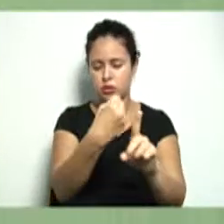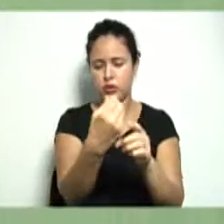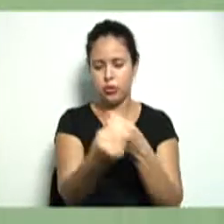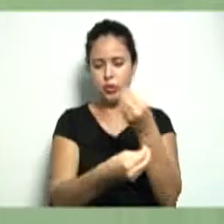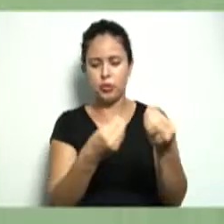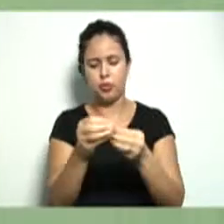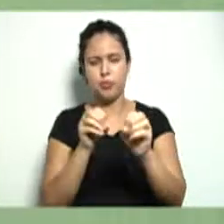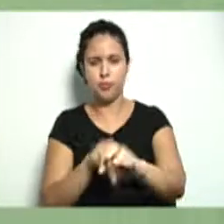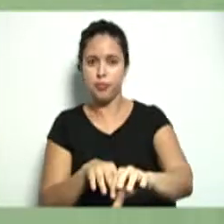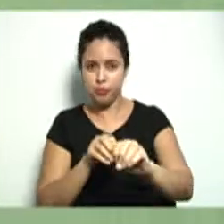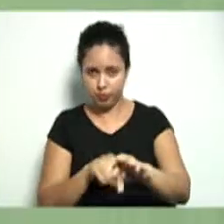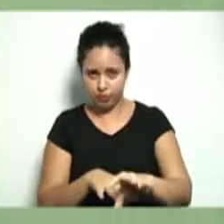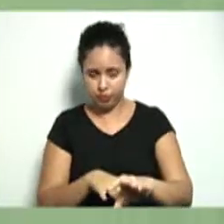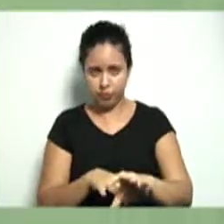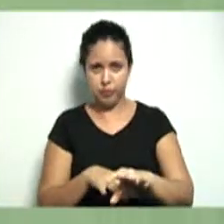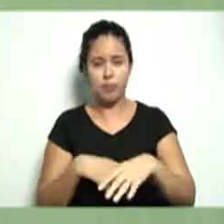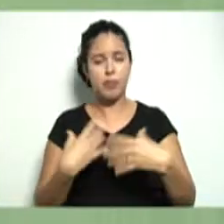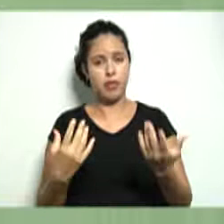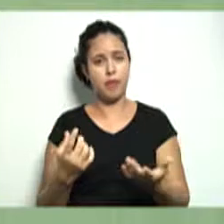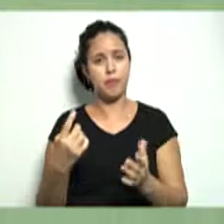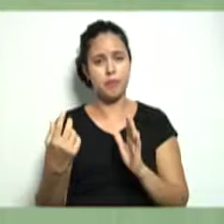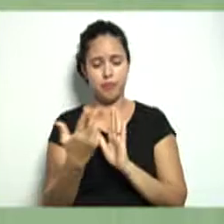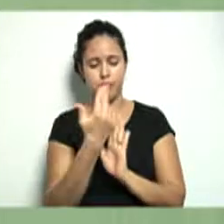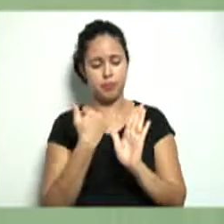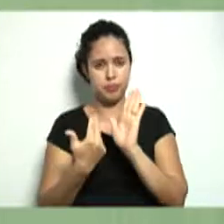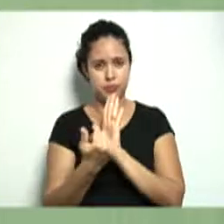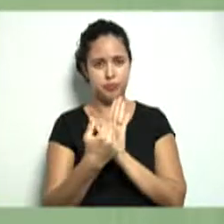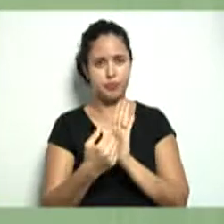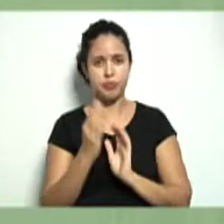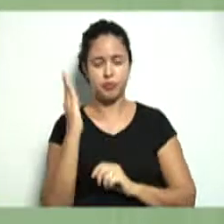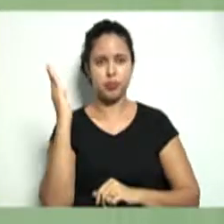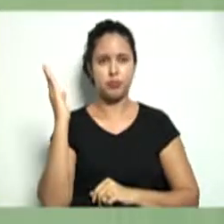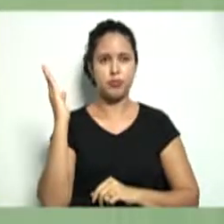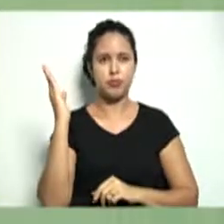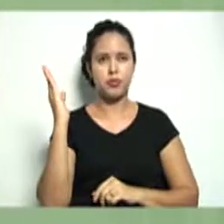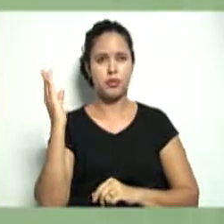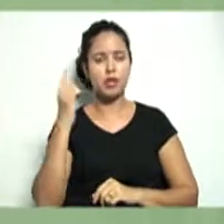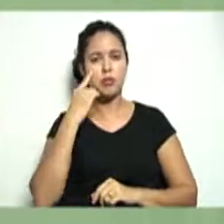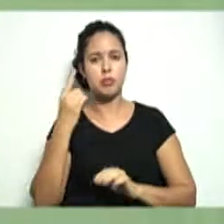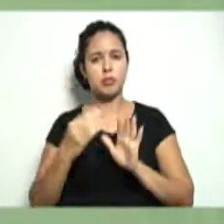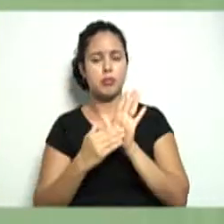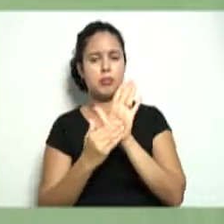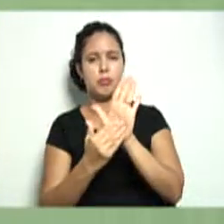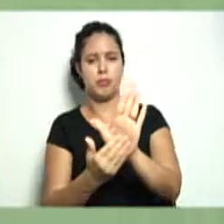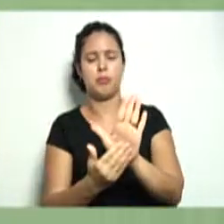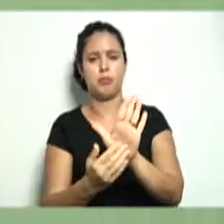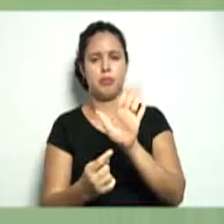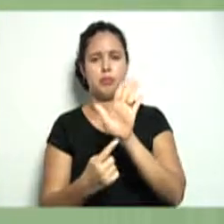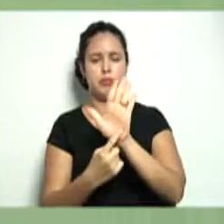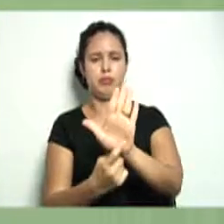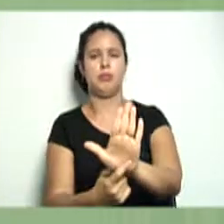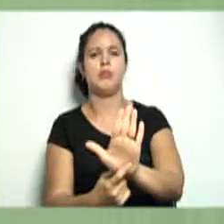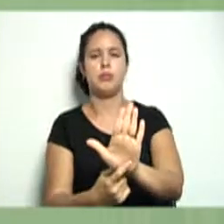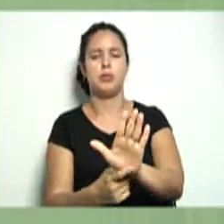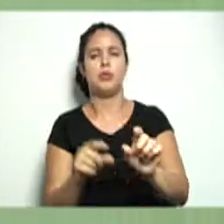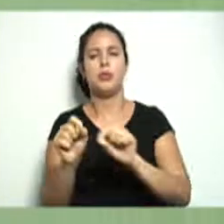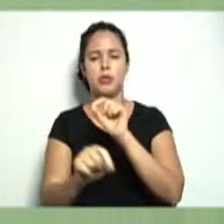Então, essa imagem, ela tenta ilustrar isso, que a vida, eles